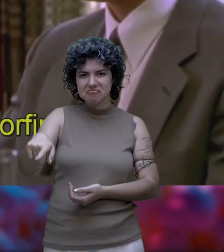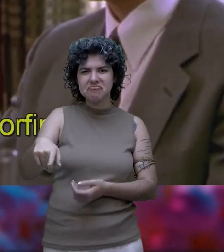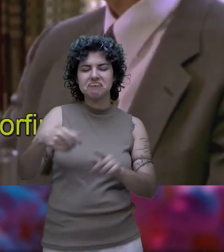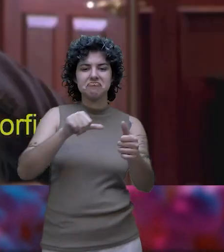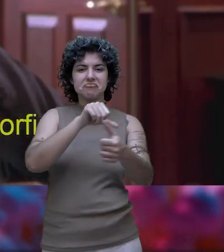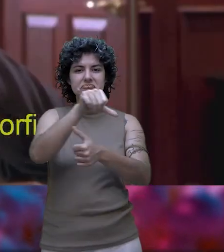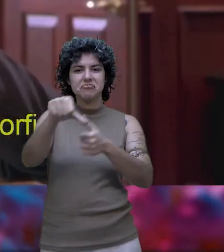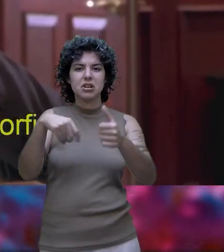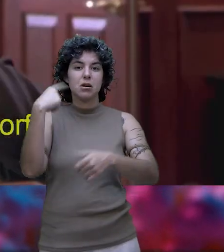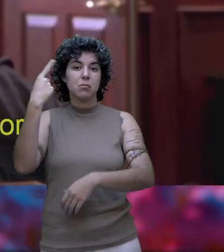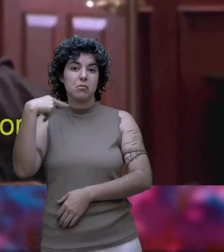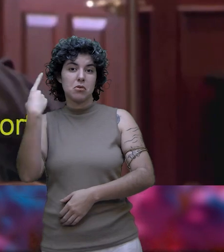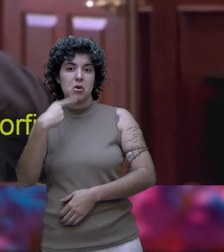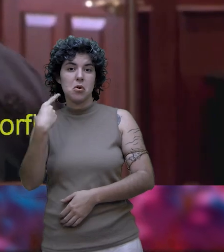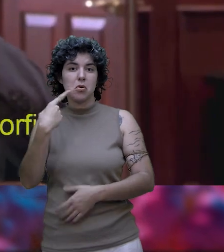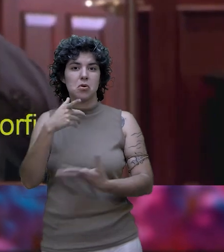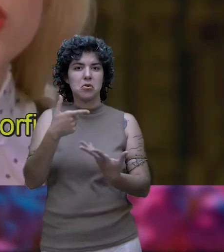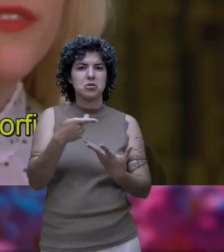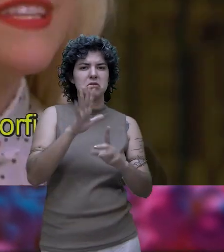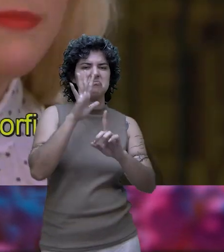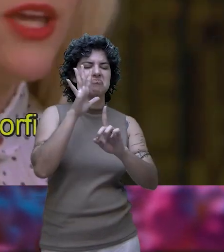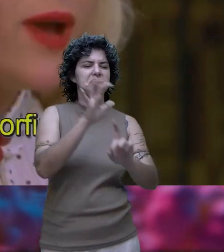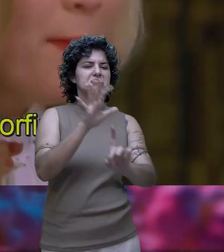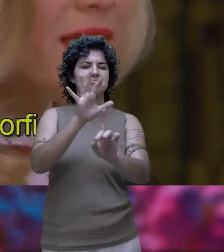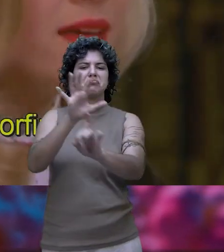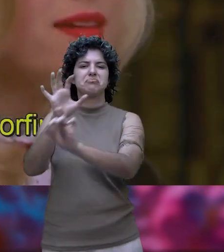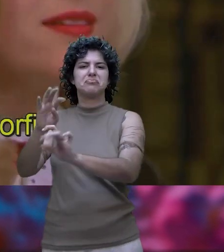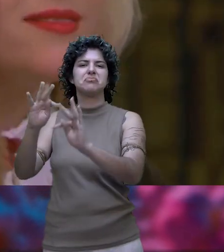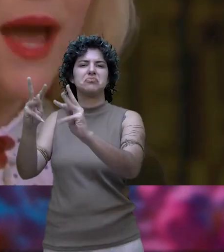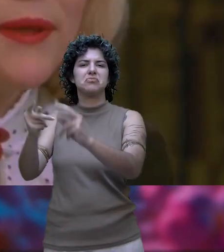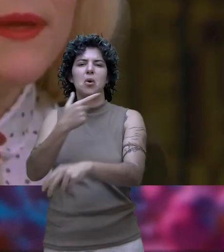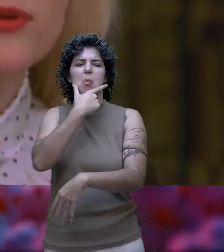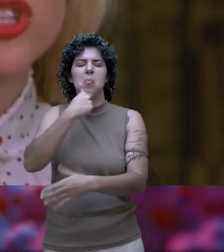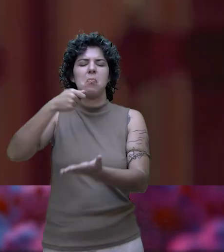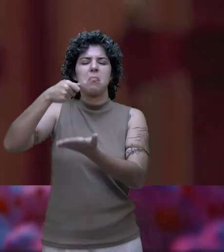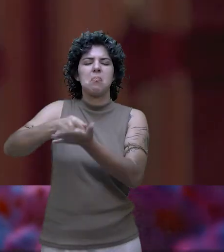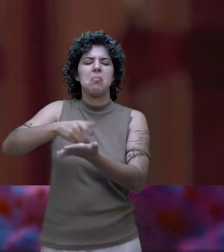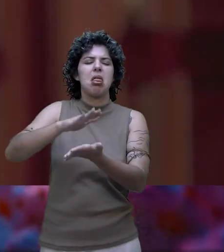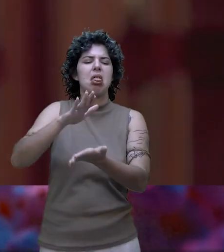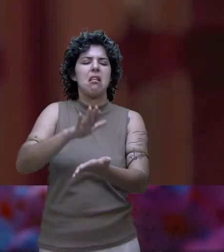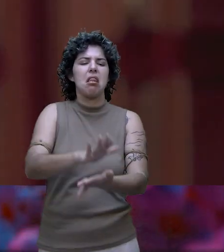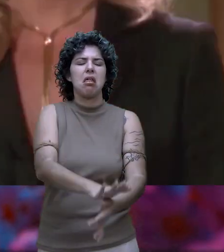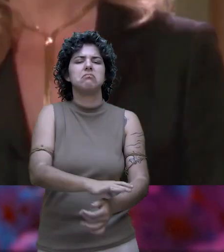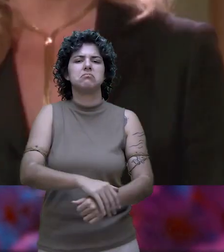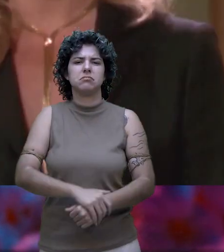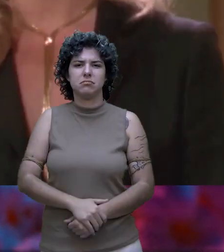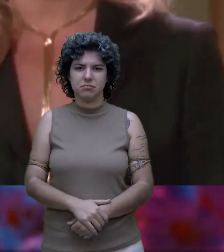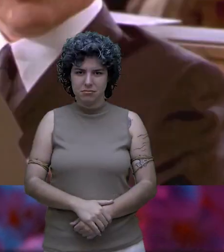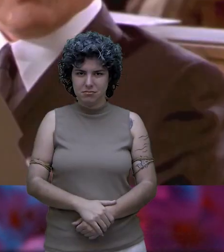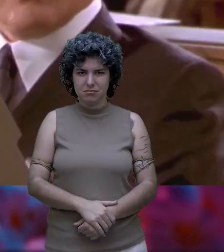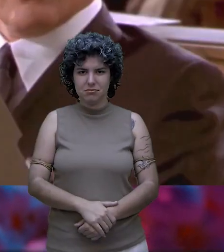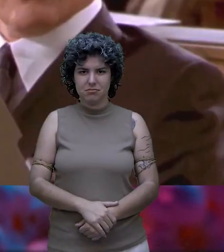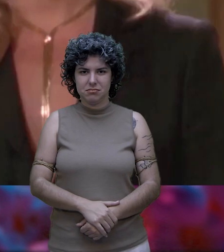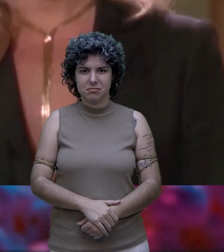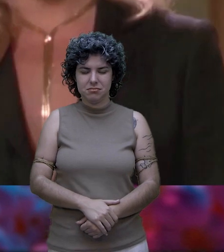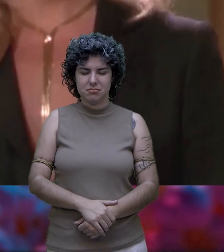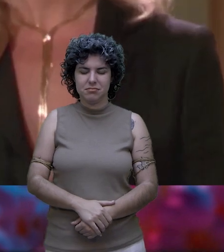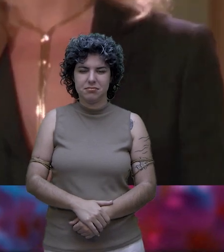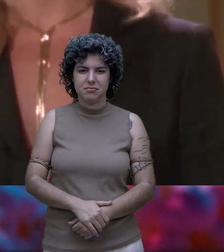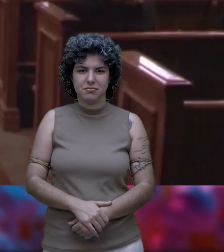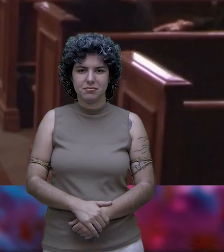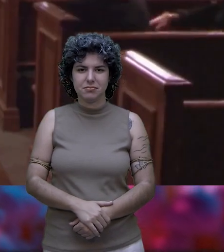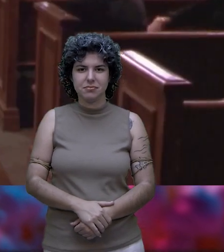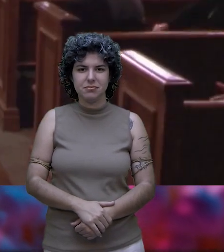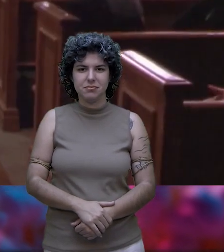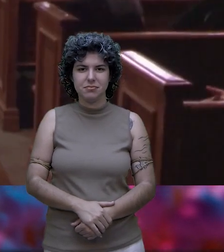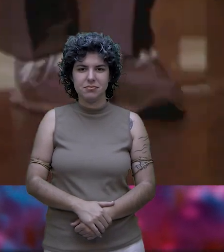no tribunal. Exercise gives you endorphins. Endorphins make you happy. Happy people just don't shoot their husbands. You're fired. What? I have